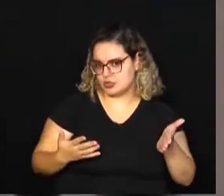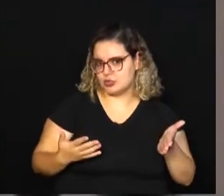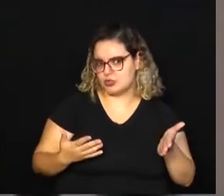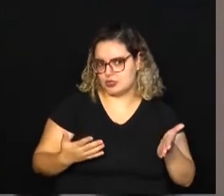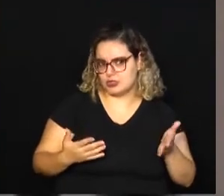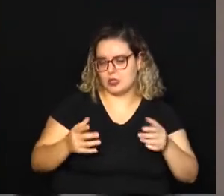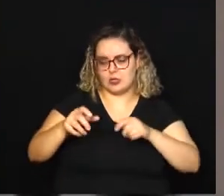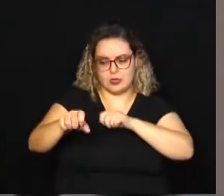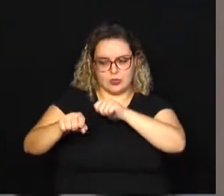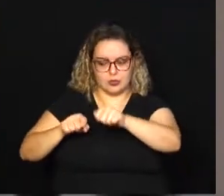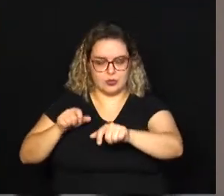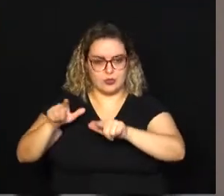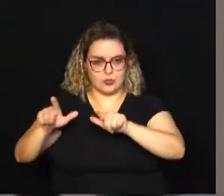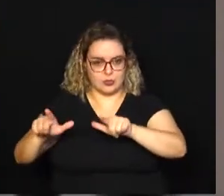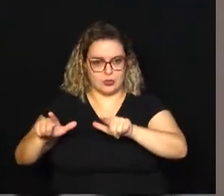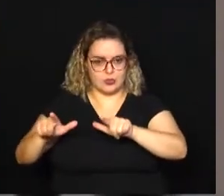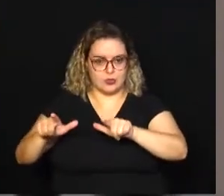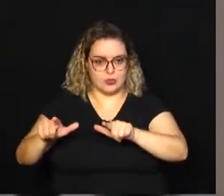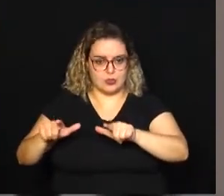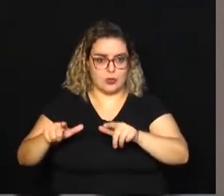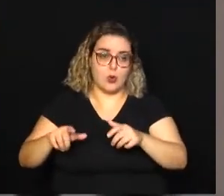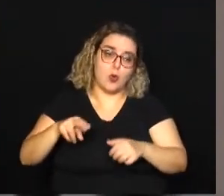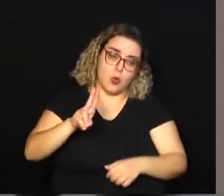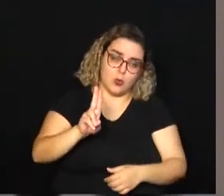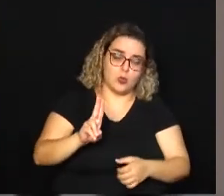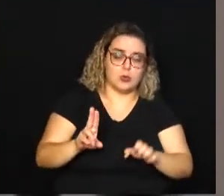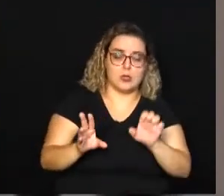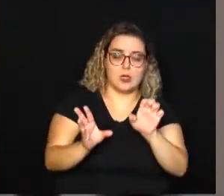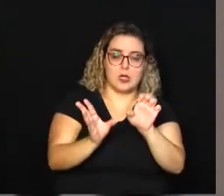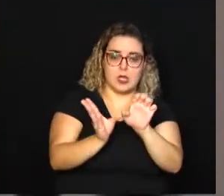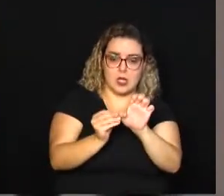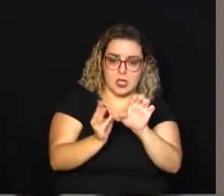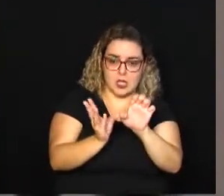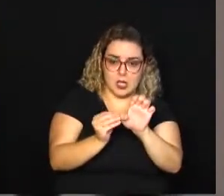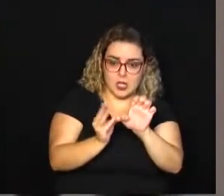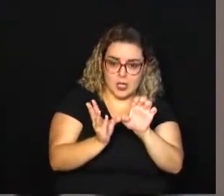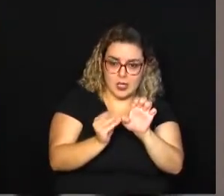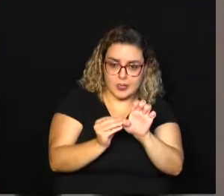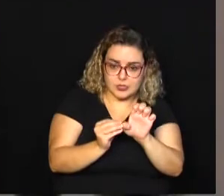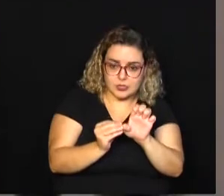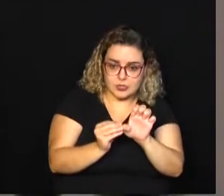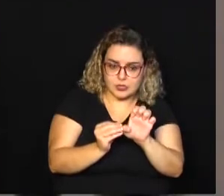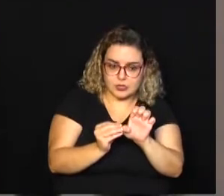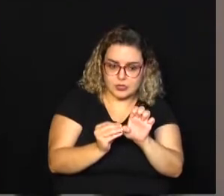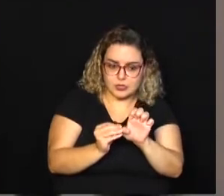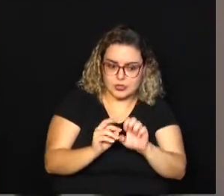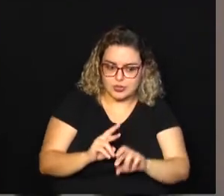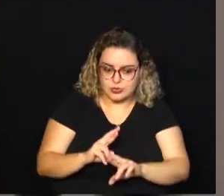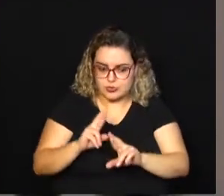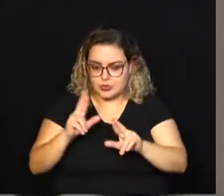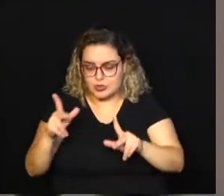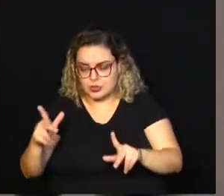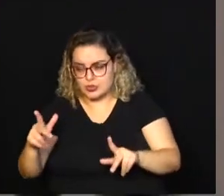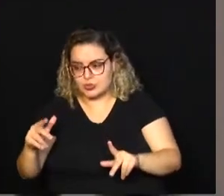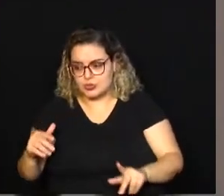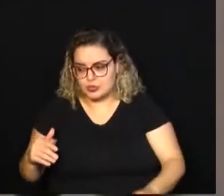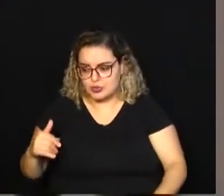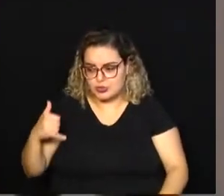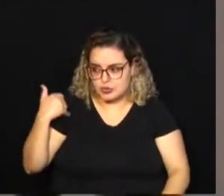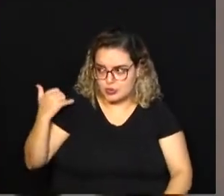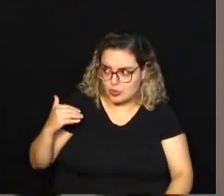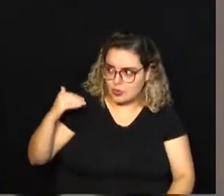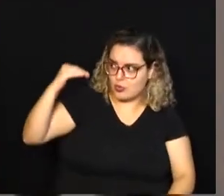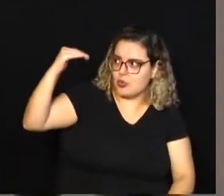superior, ou mesmo na EJA, porque uma coisa é o adulto trabalhando com uma atividade, outra coisa é